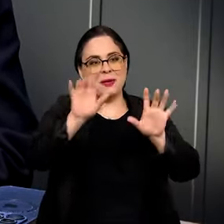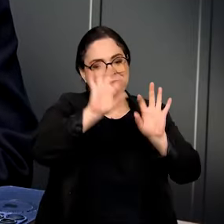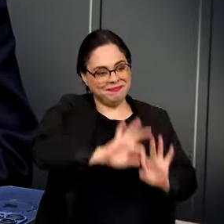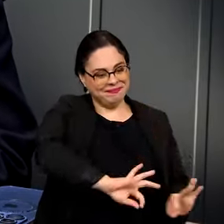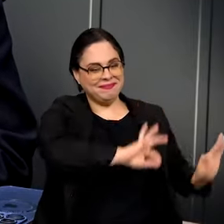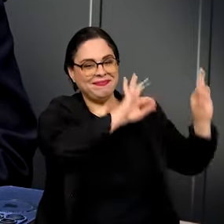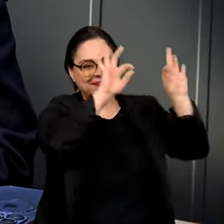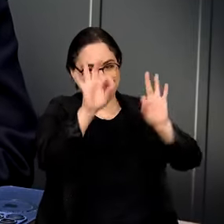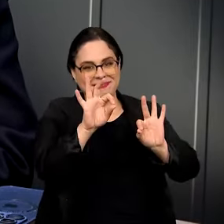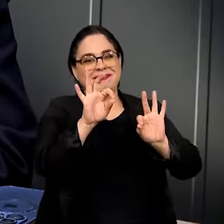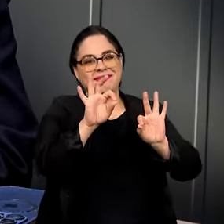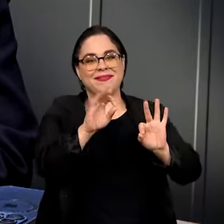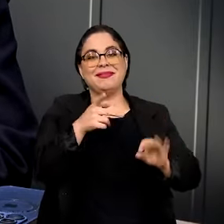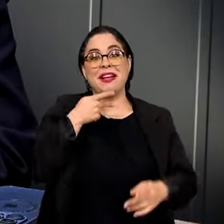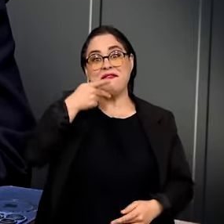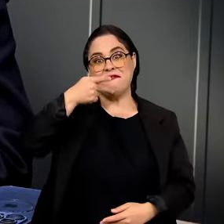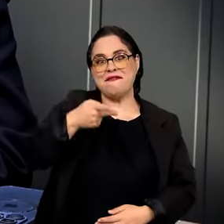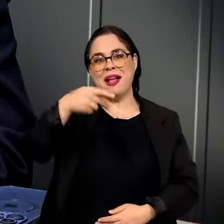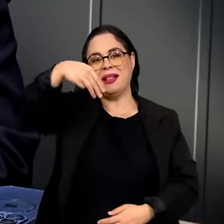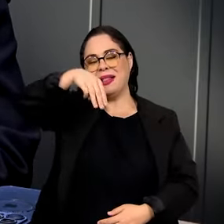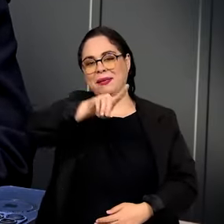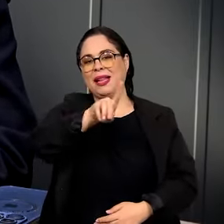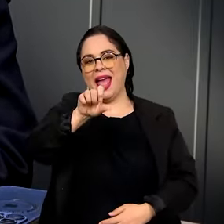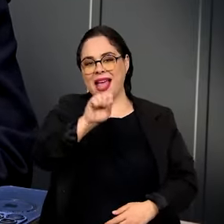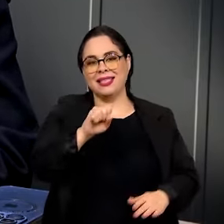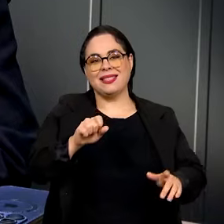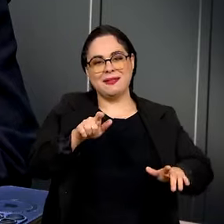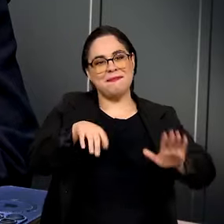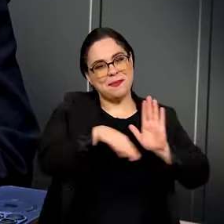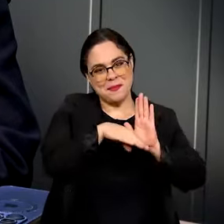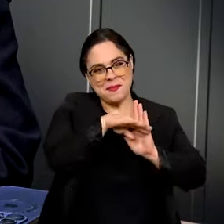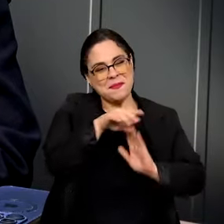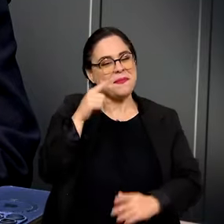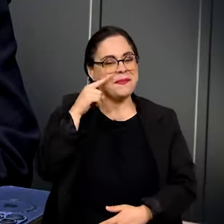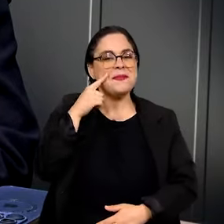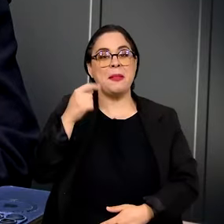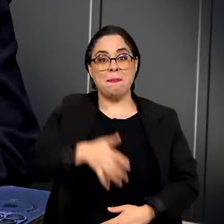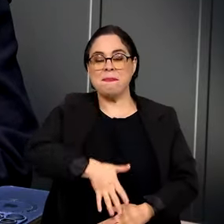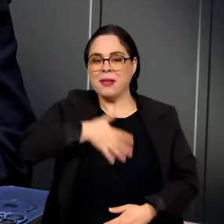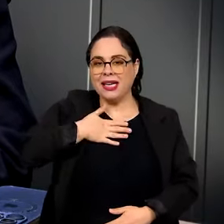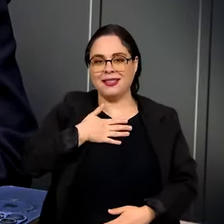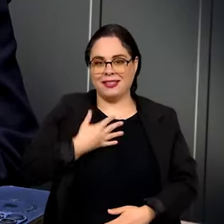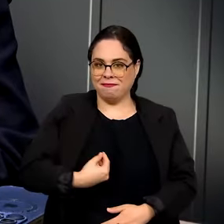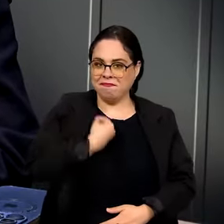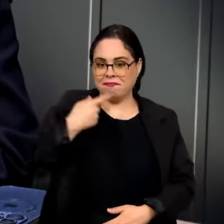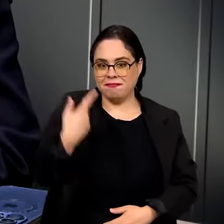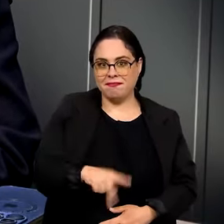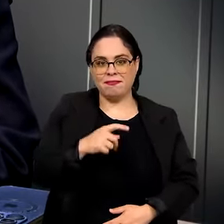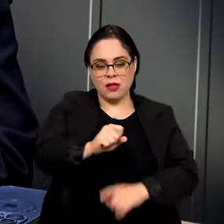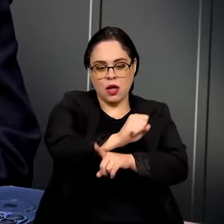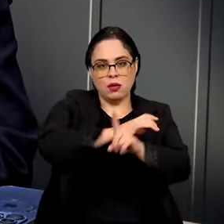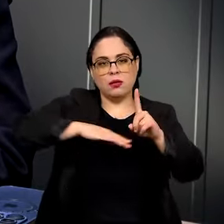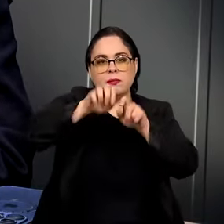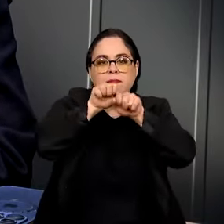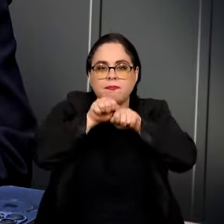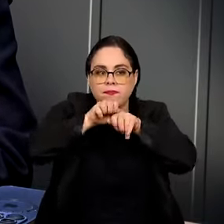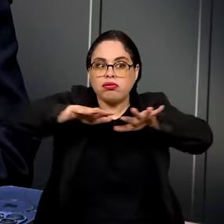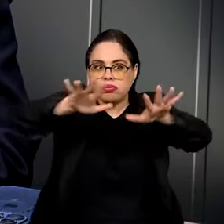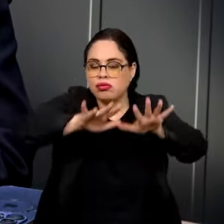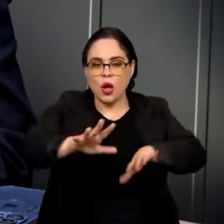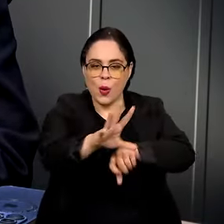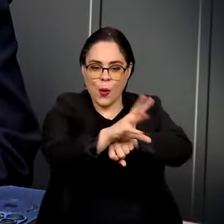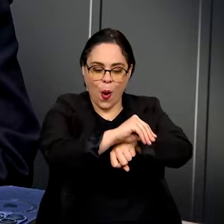cumprimentar todas as pessoas que estão ouvindo o fala MDS e é um prazer estar aqui para